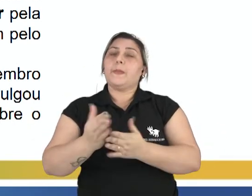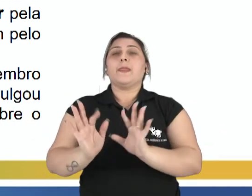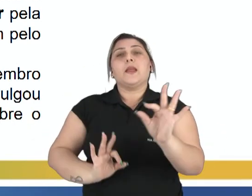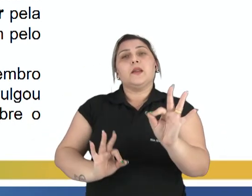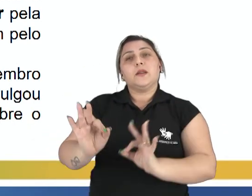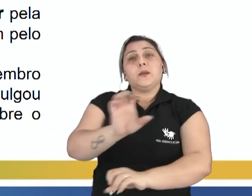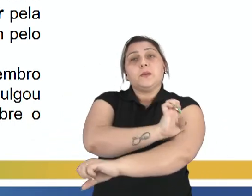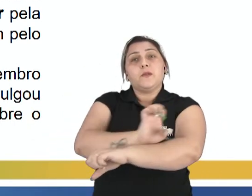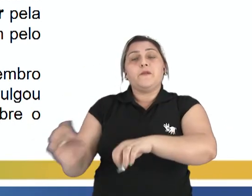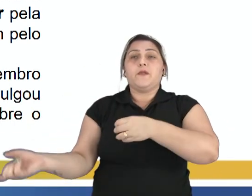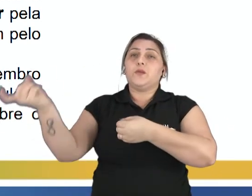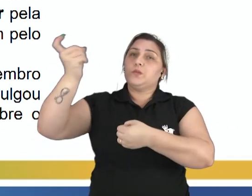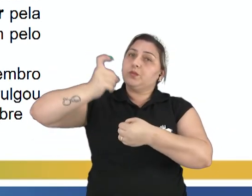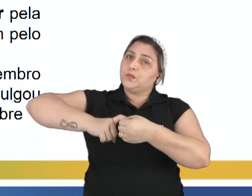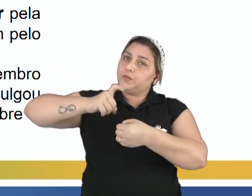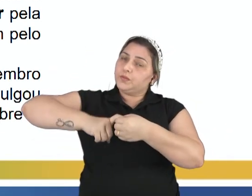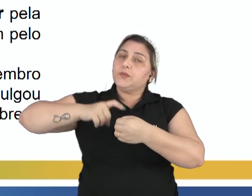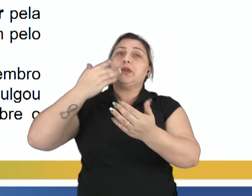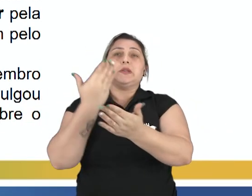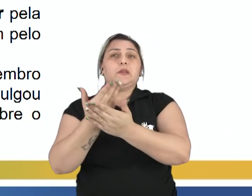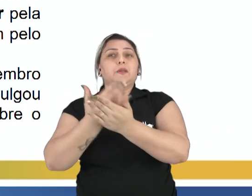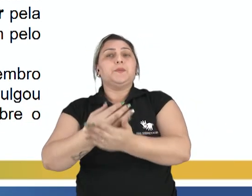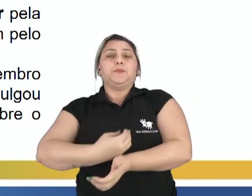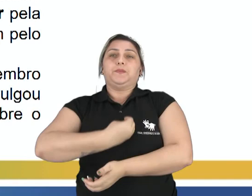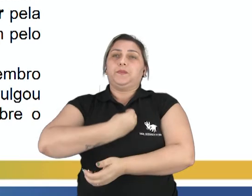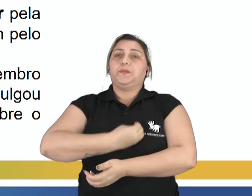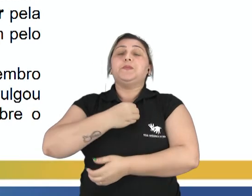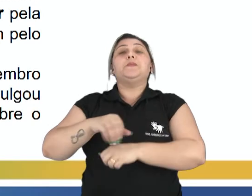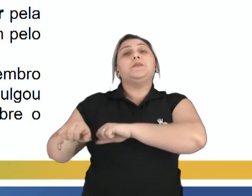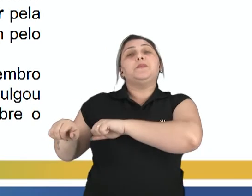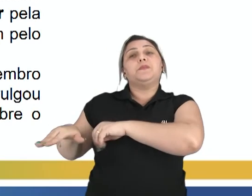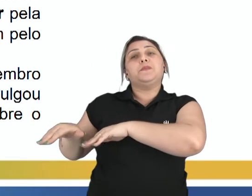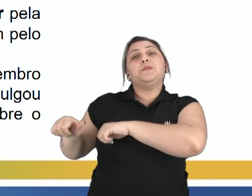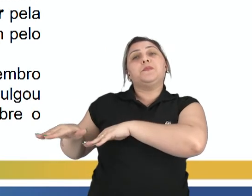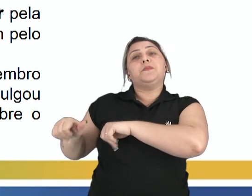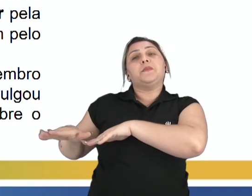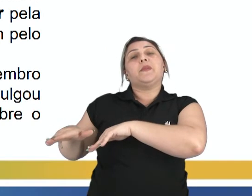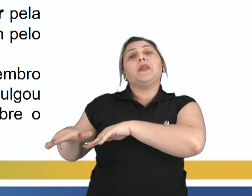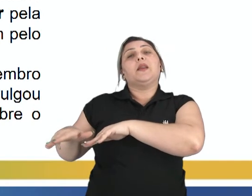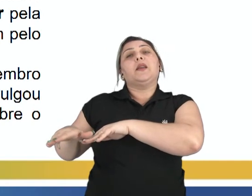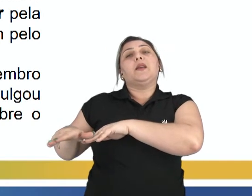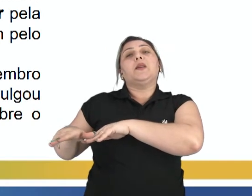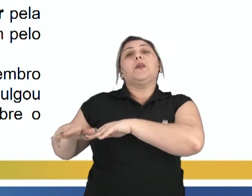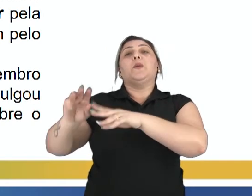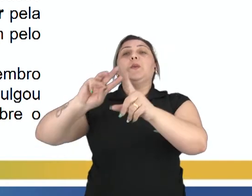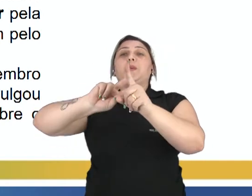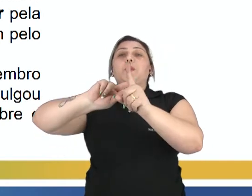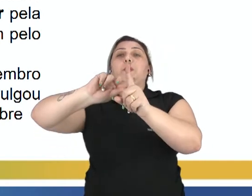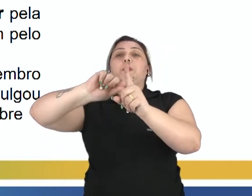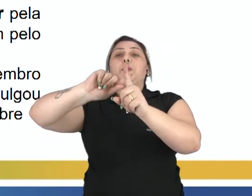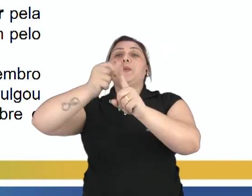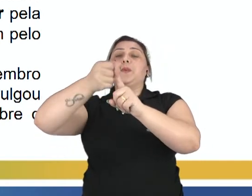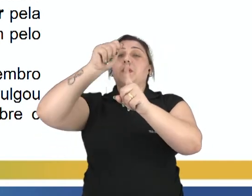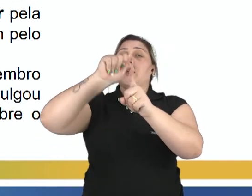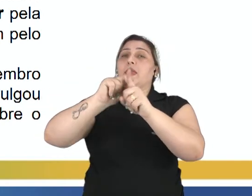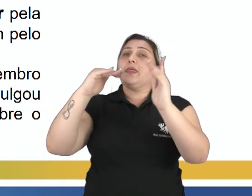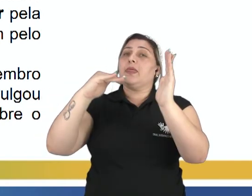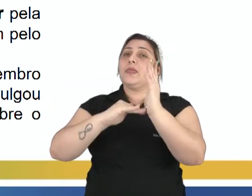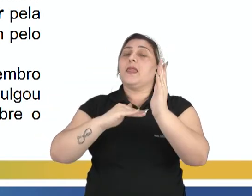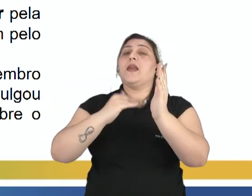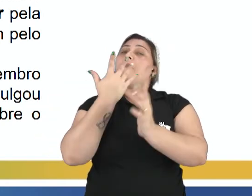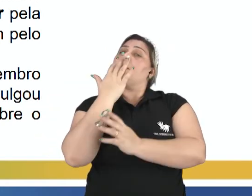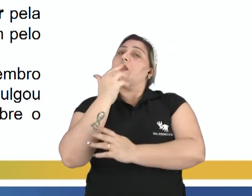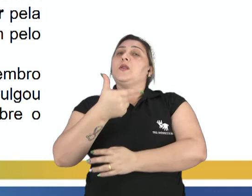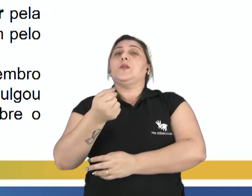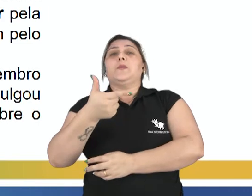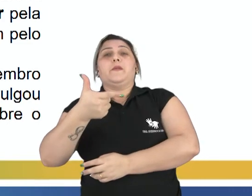planejava retomar, né, com as aulas presenciais em setembro e estender o calendário até fevereiro de 2021.